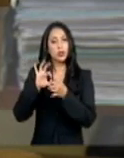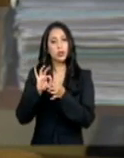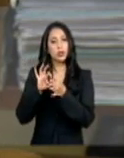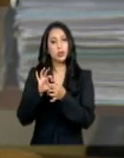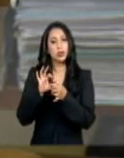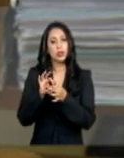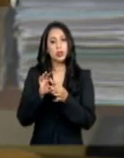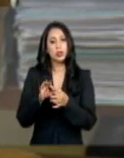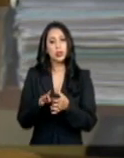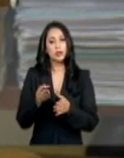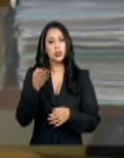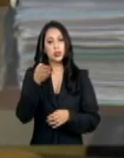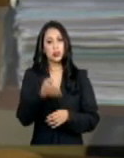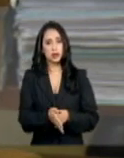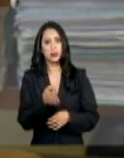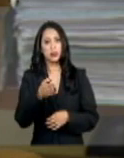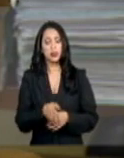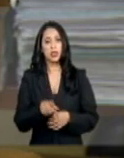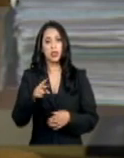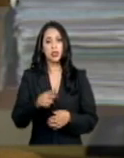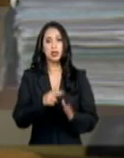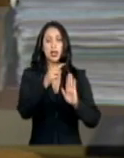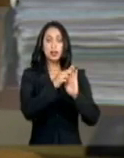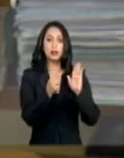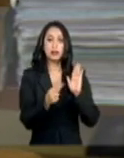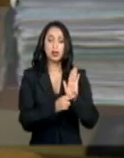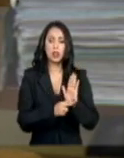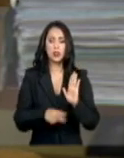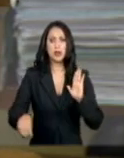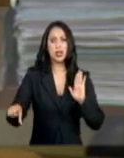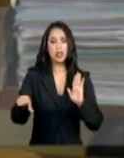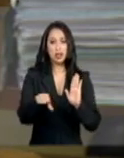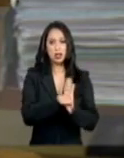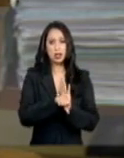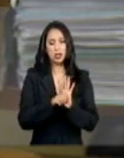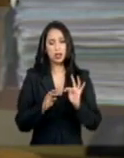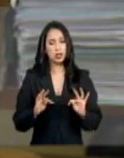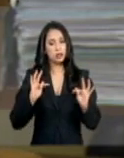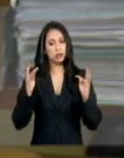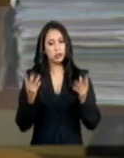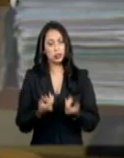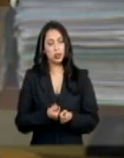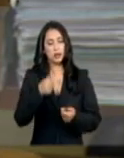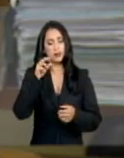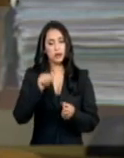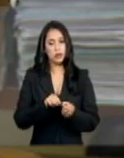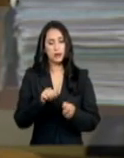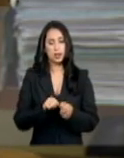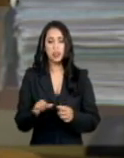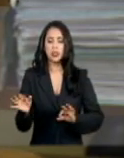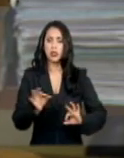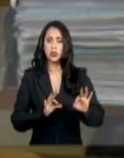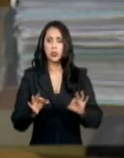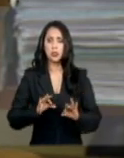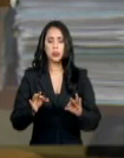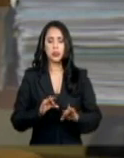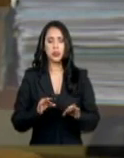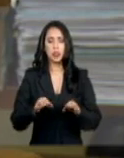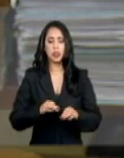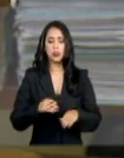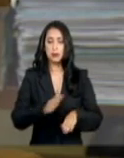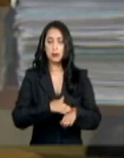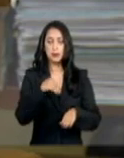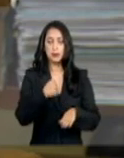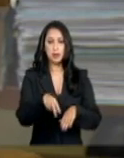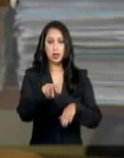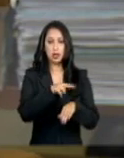introduzido no ordenamento interno as normas de criminal comppliance concebidas no plano super nacional é que sobreviveu por